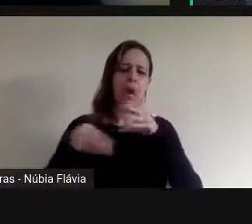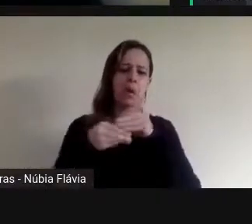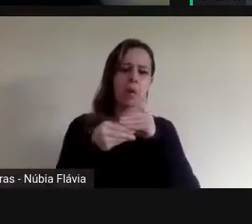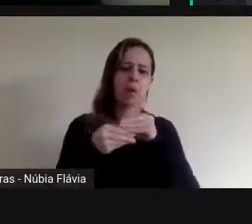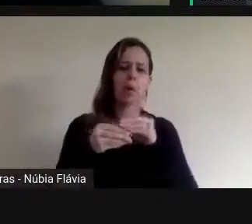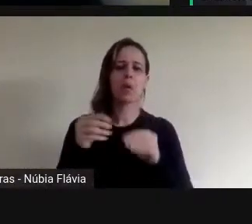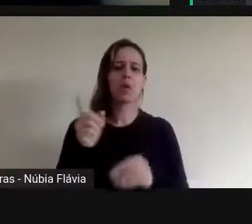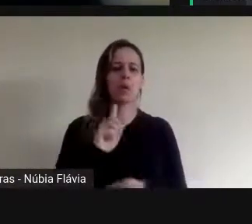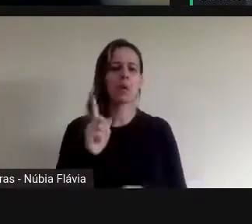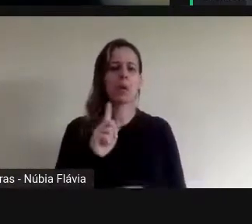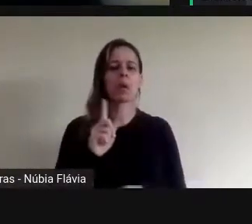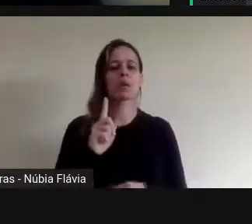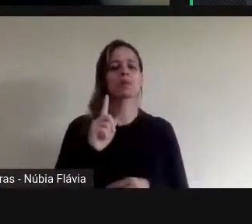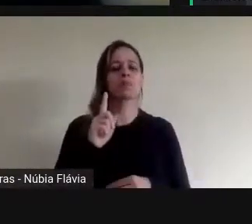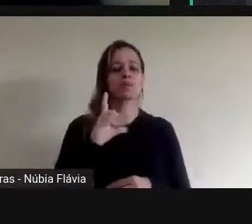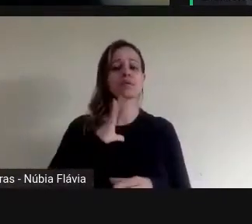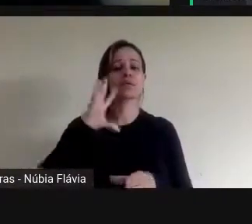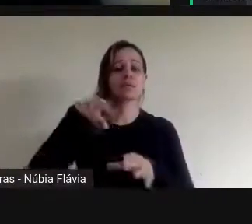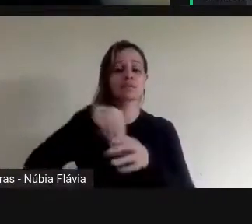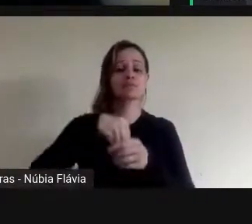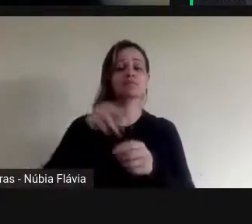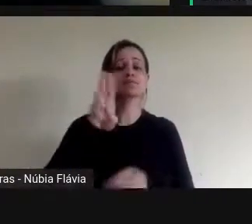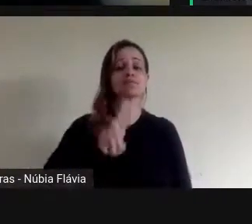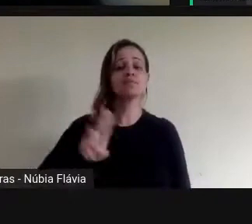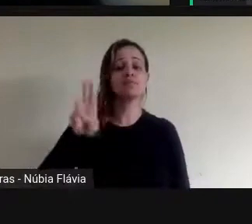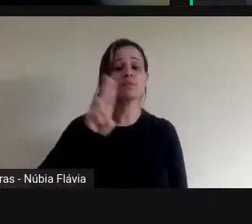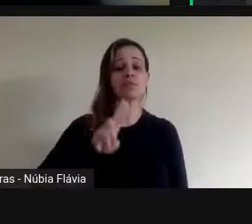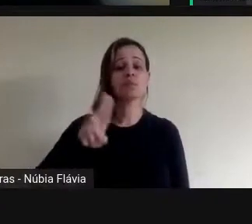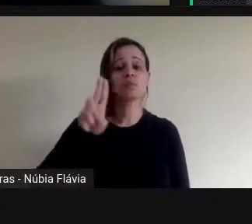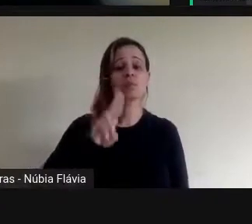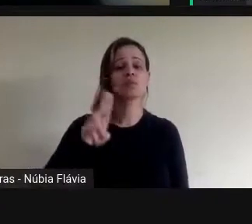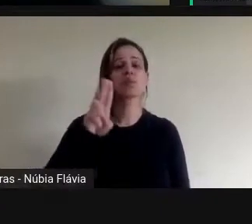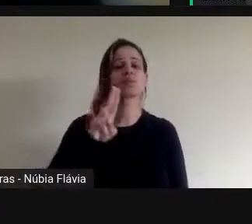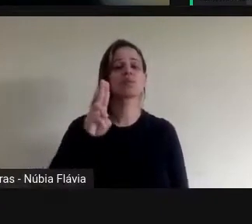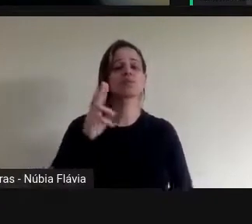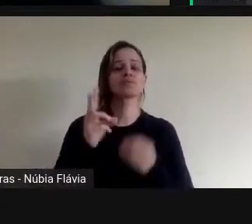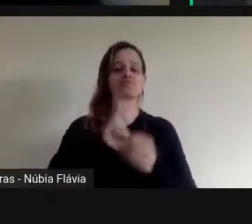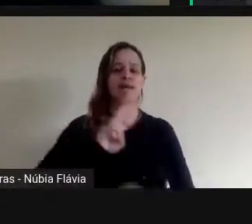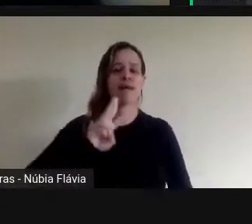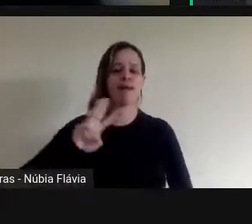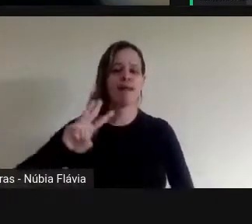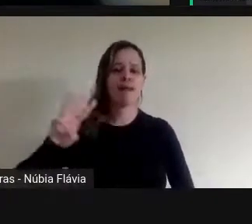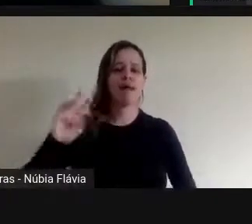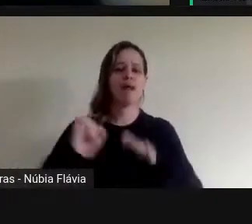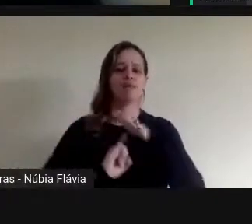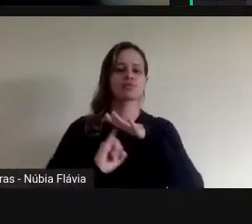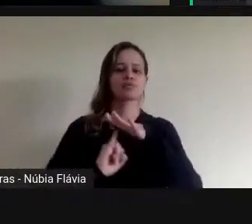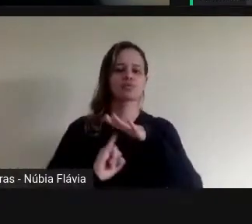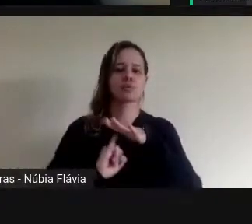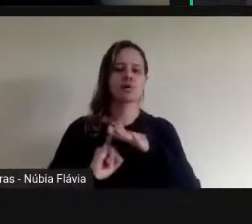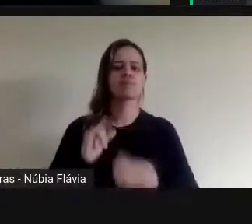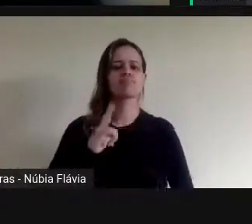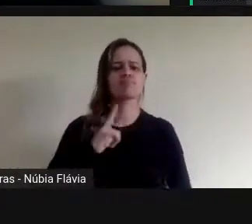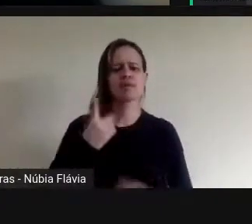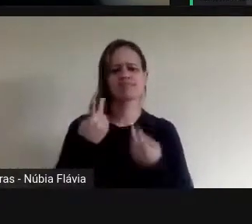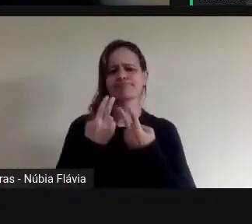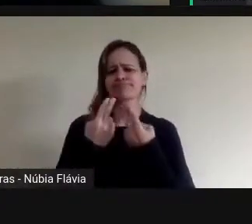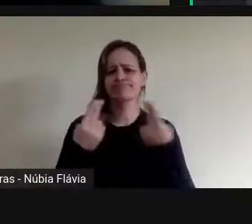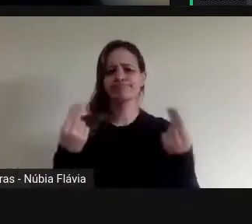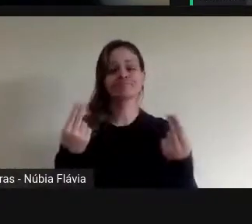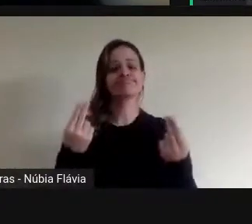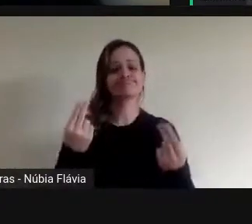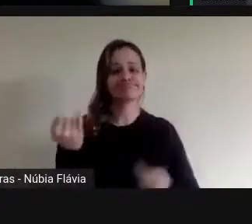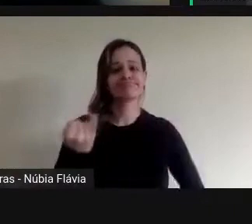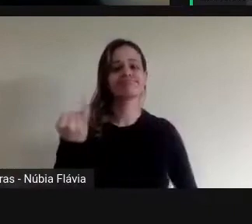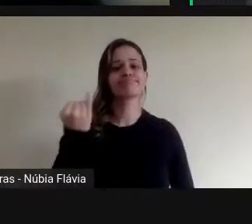forma geral, em detrimento do uso de canais institucionais. E isso tem uma série de impactos. Por